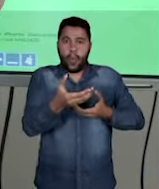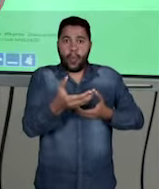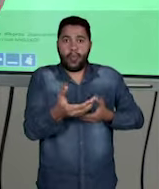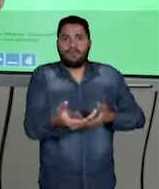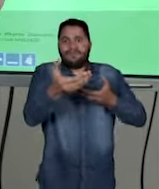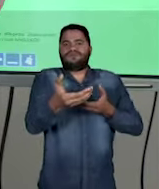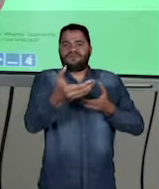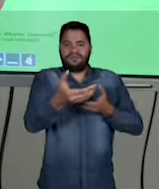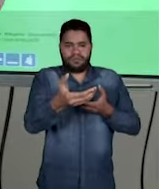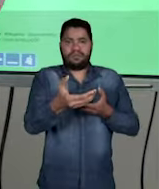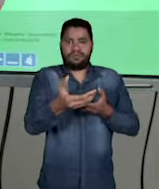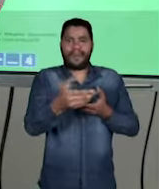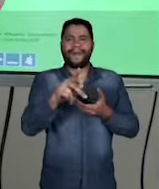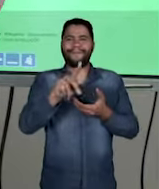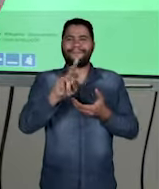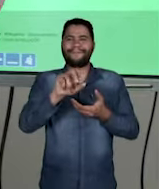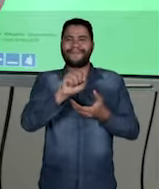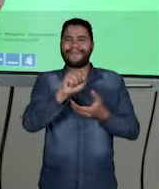no coração. Quando ele